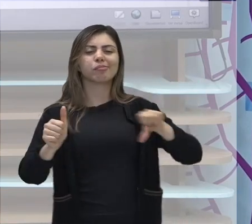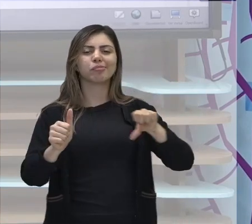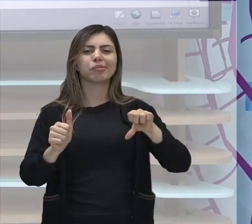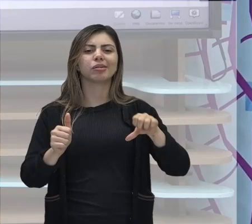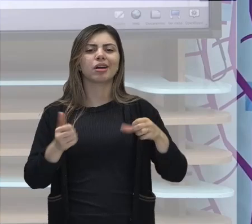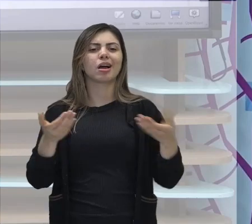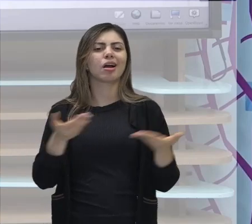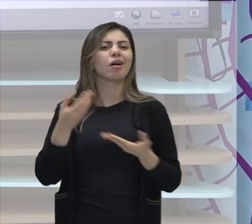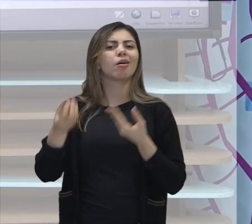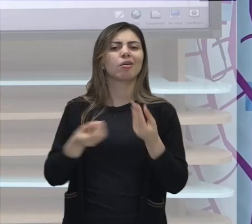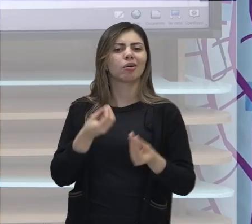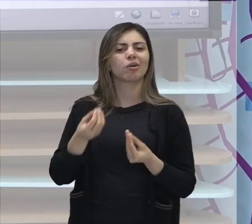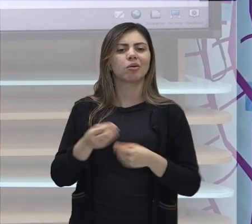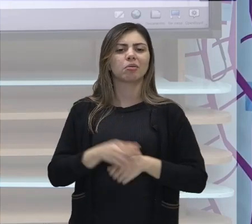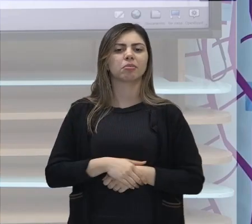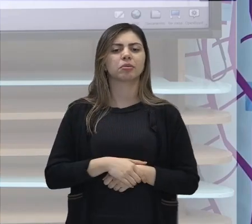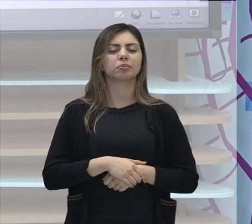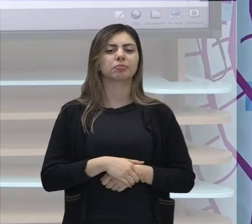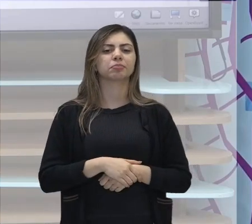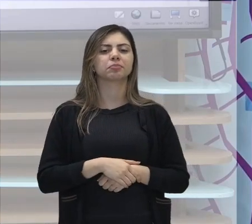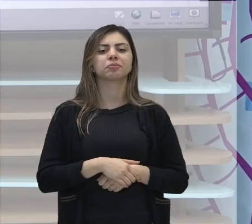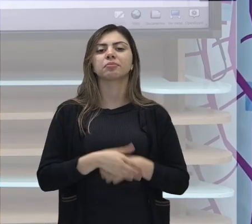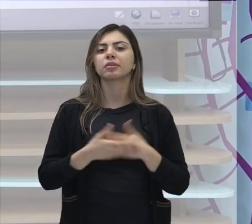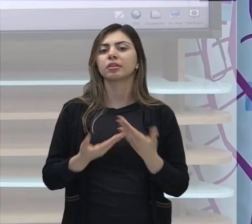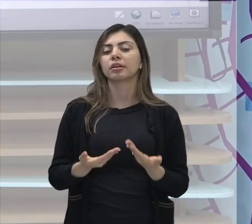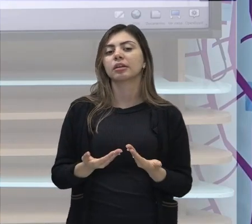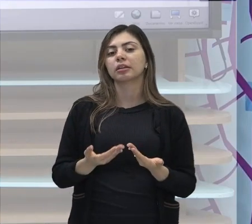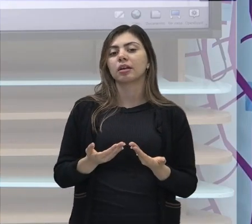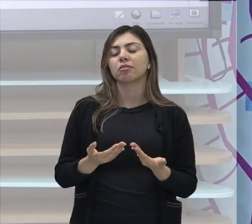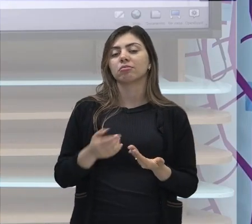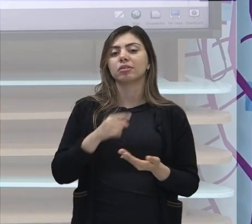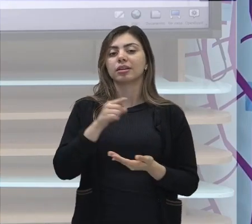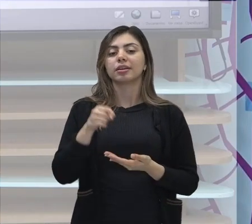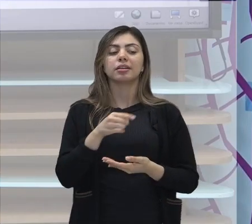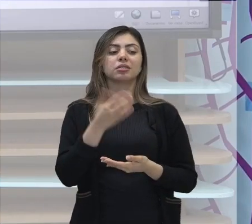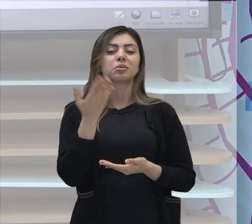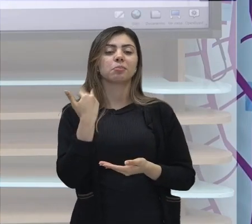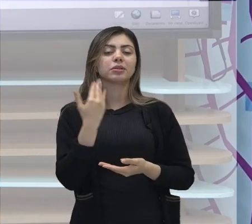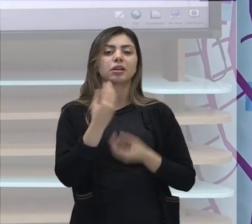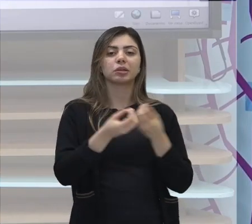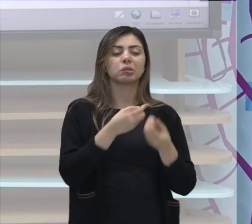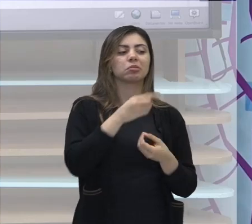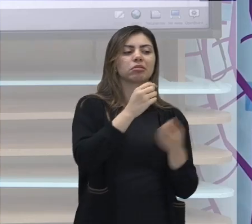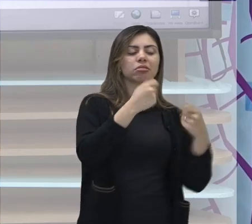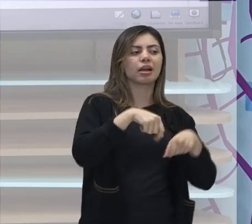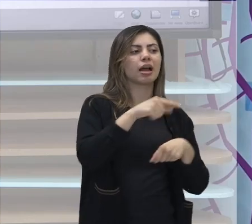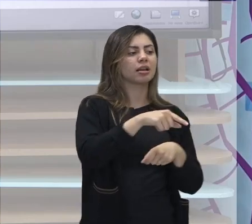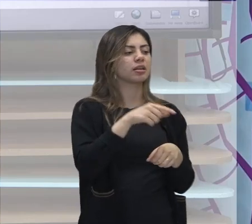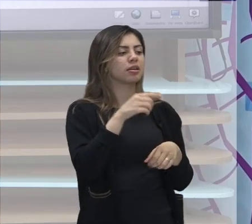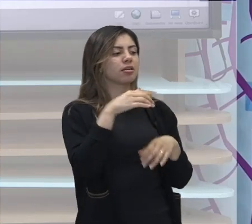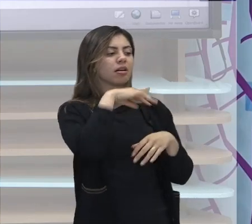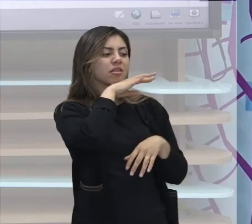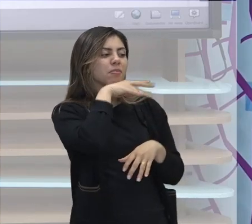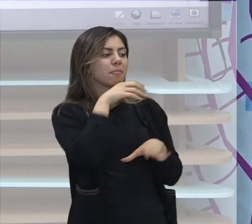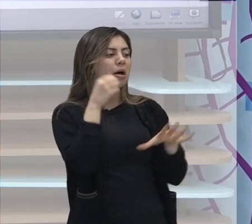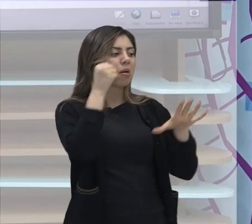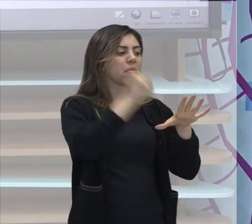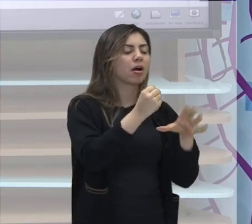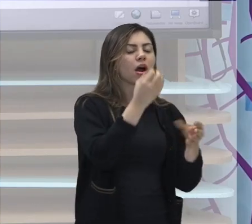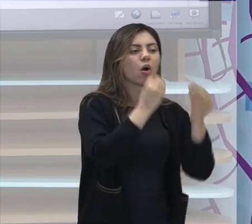população que pega aqui um fruto, caça um animal, consome e tá bem, tá tudo certo,